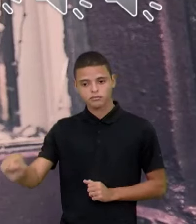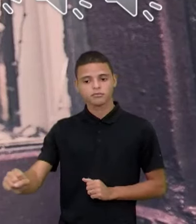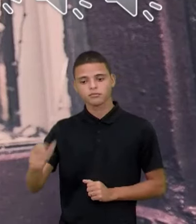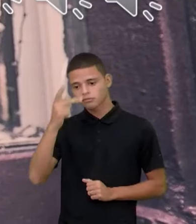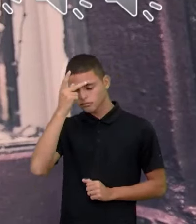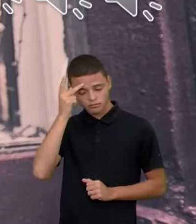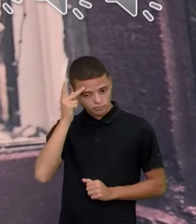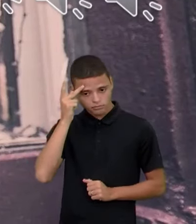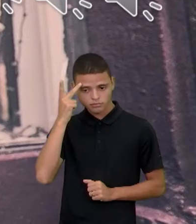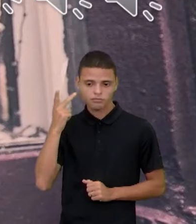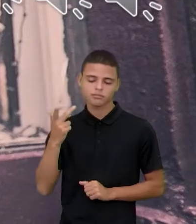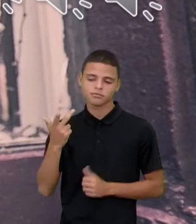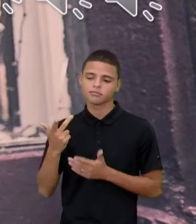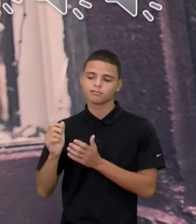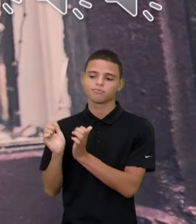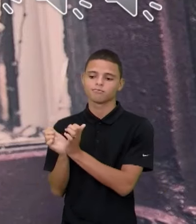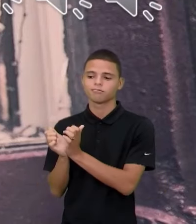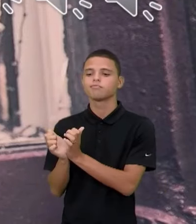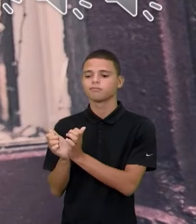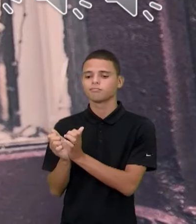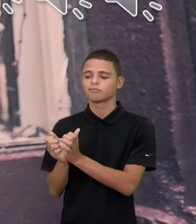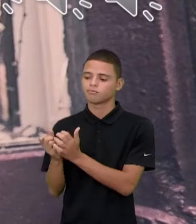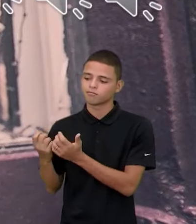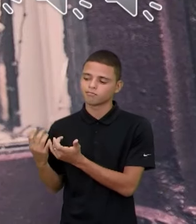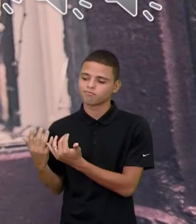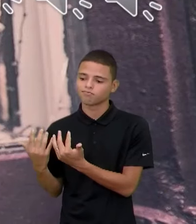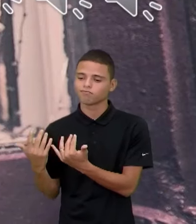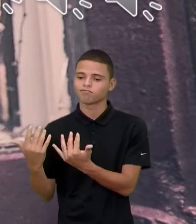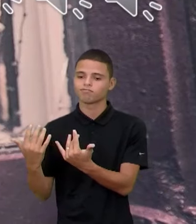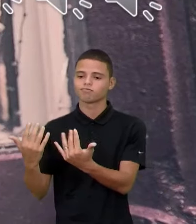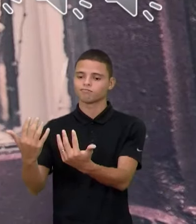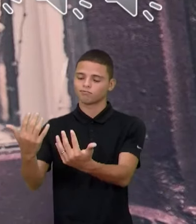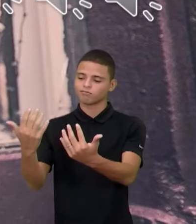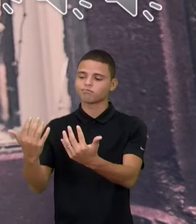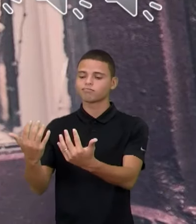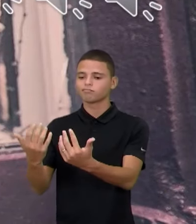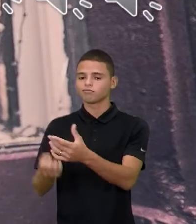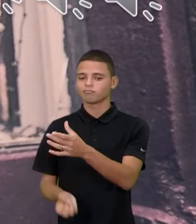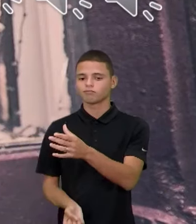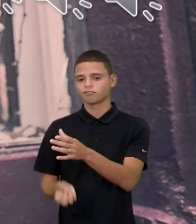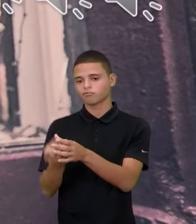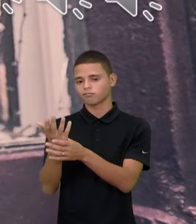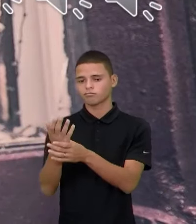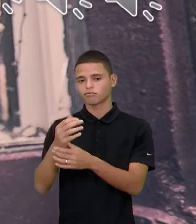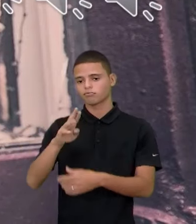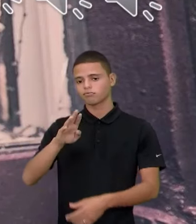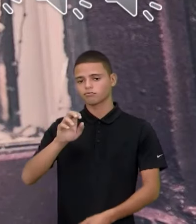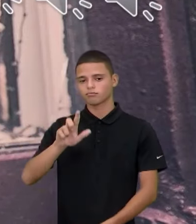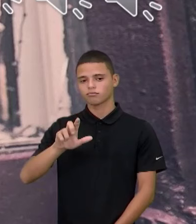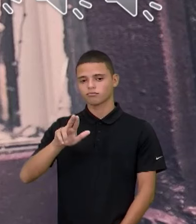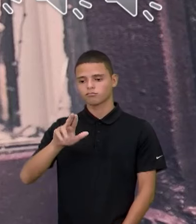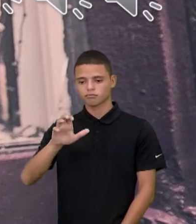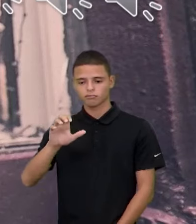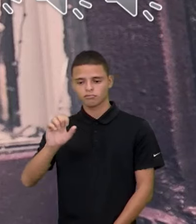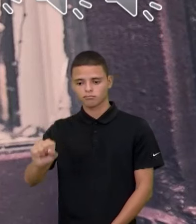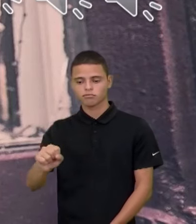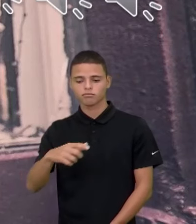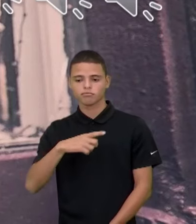pessoas escravizadas em plantações de algodão. Ele nasce com essa característica. Então, o blues ele é